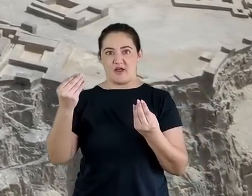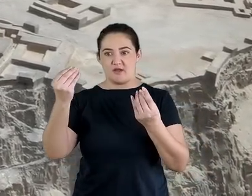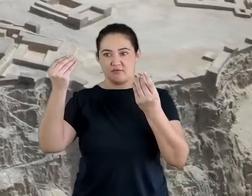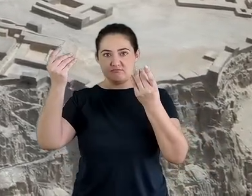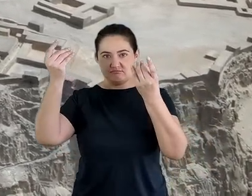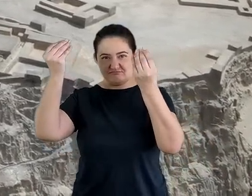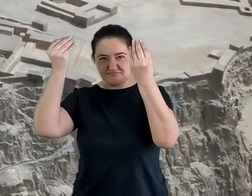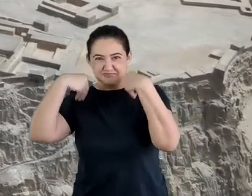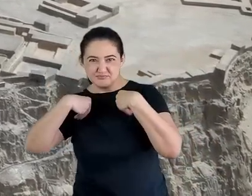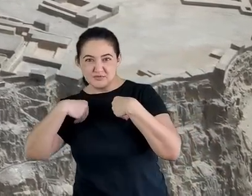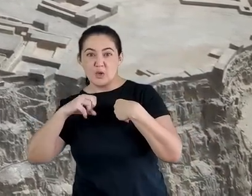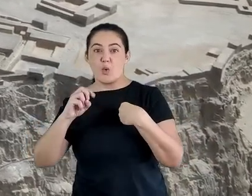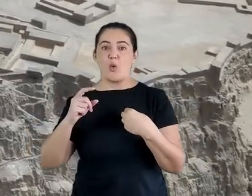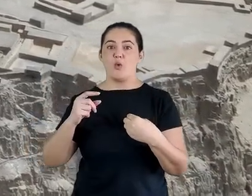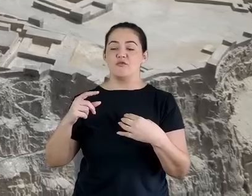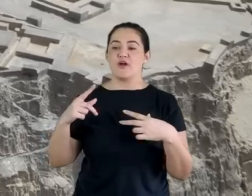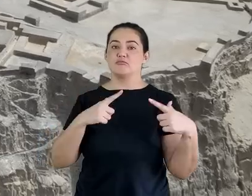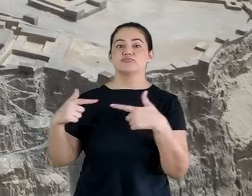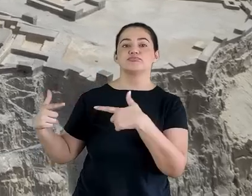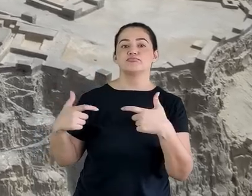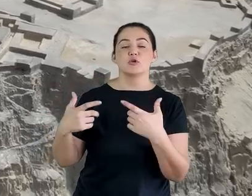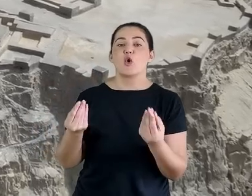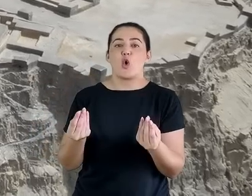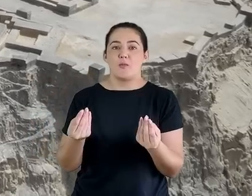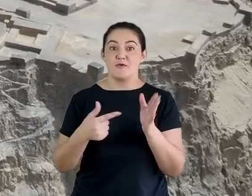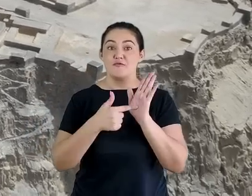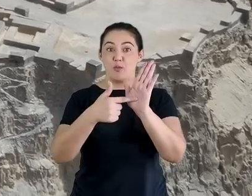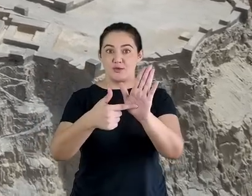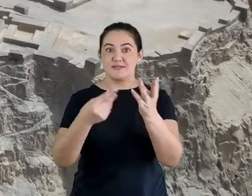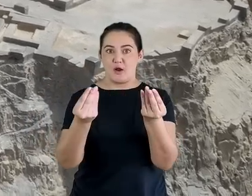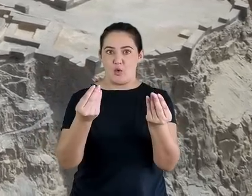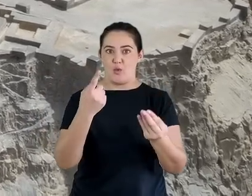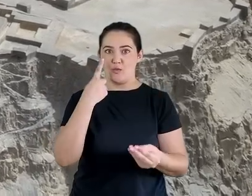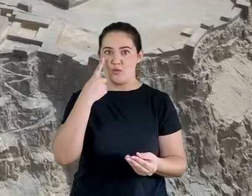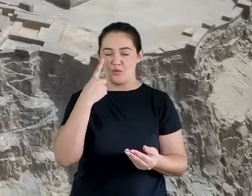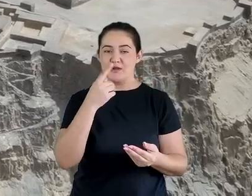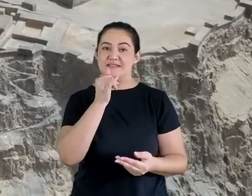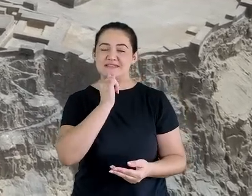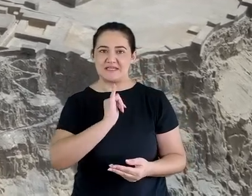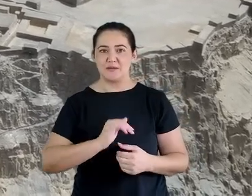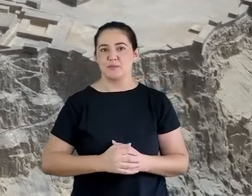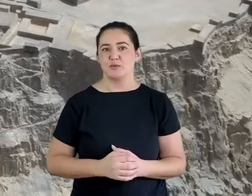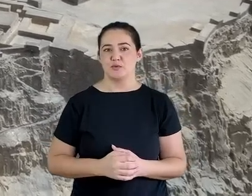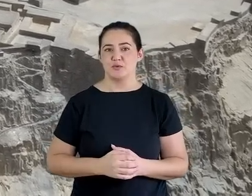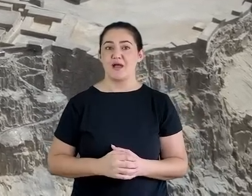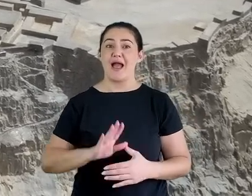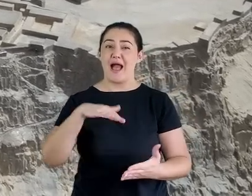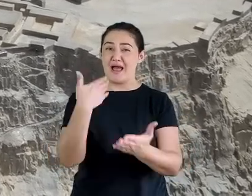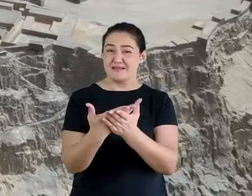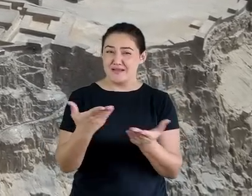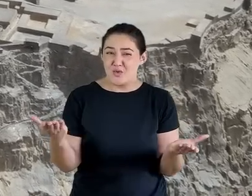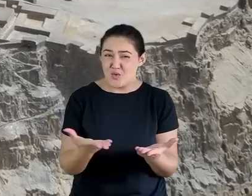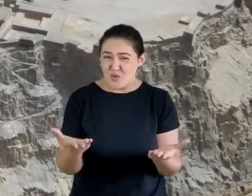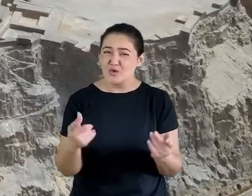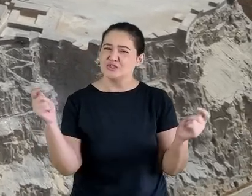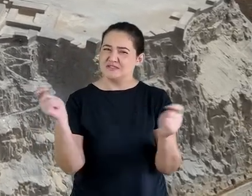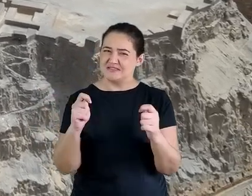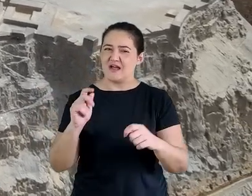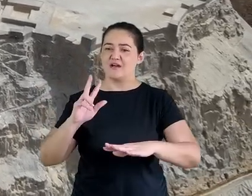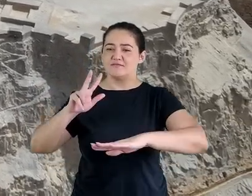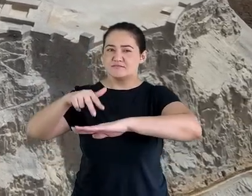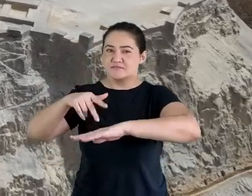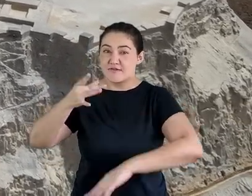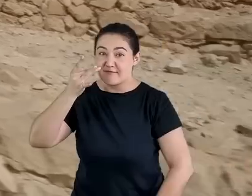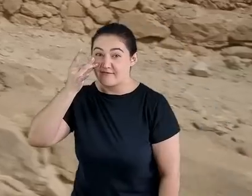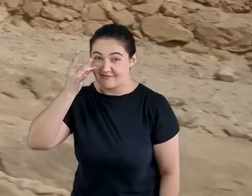de assalto a fortaleza. Aliás, as ruínas dela, os restos dela, que ainda podem ser vistos até hoje. Então vem comigo que eu vou